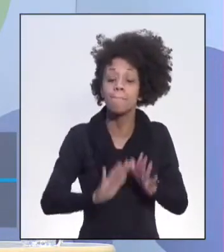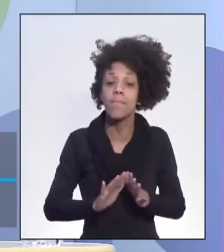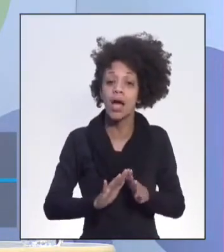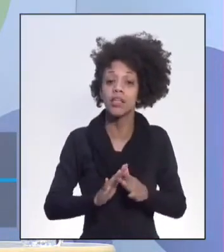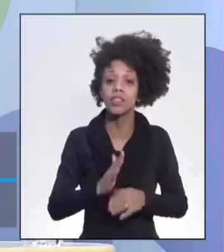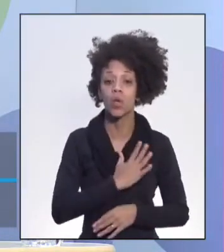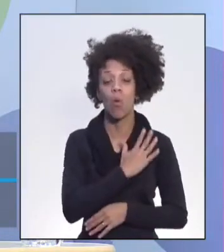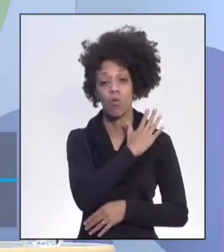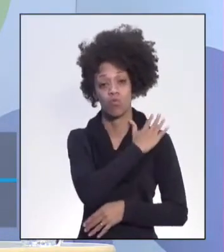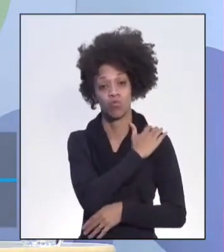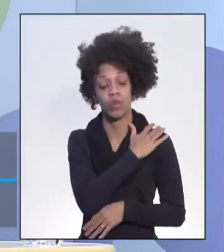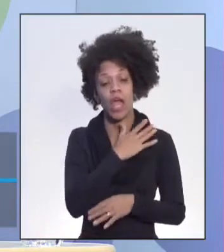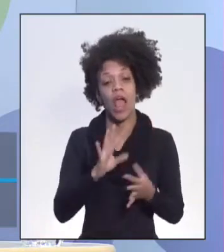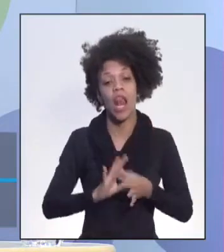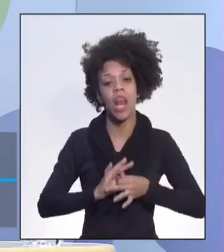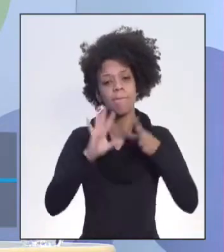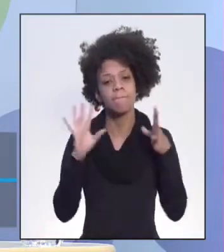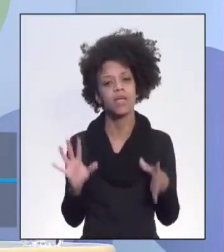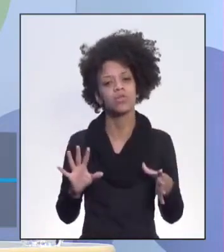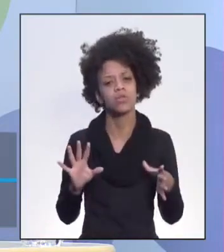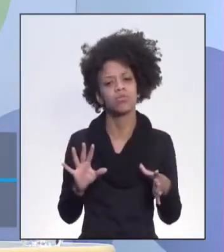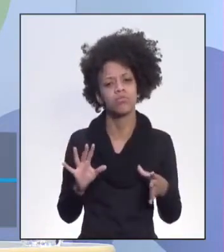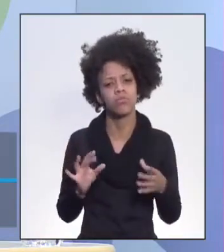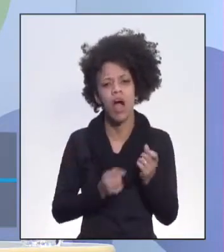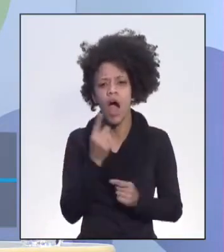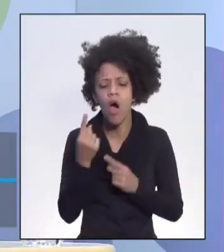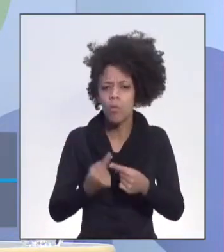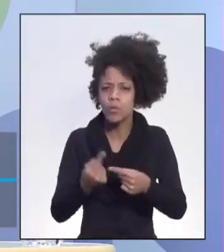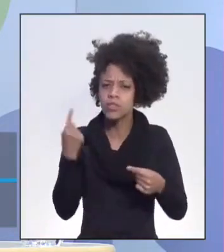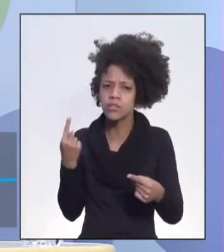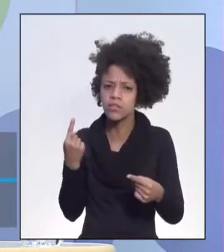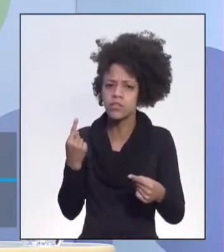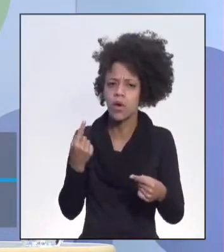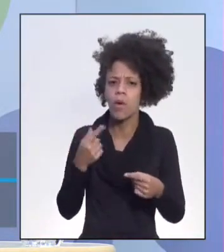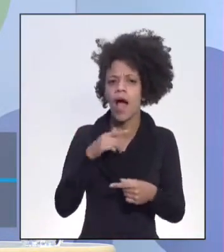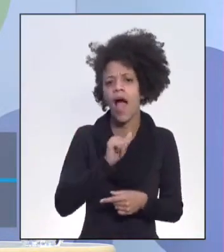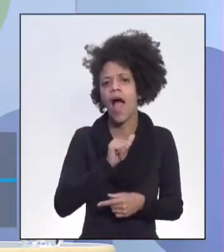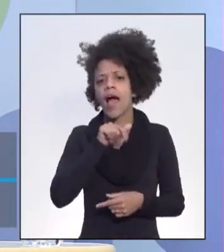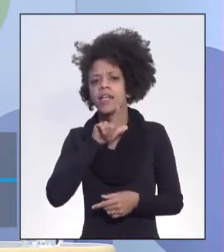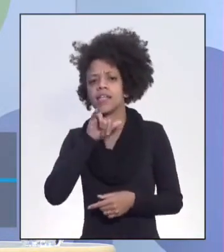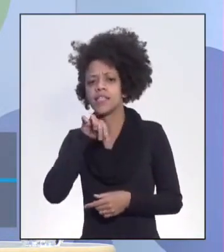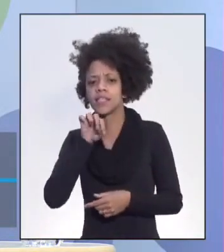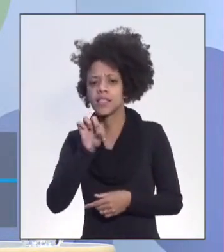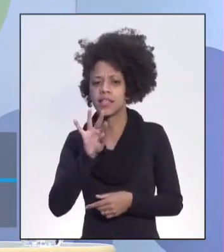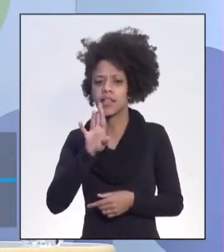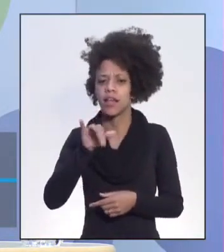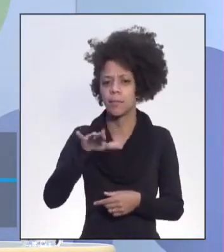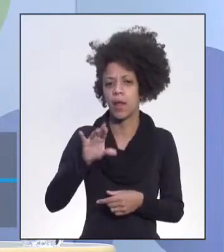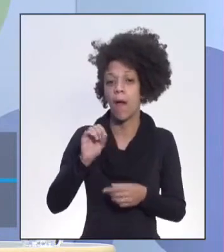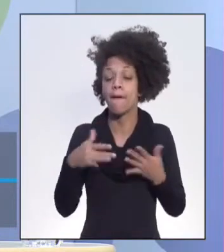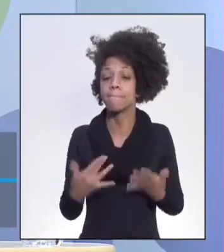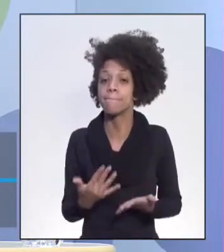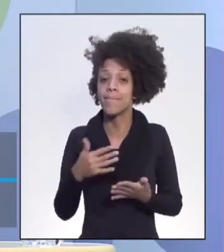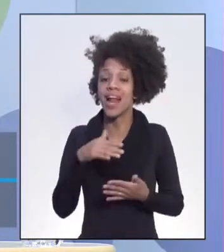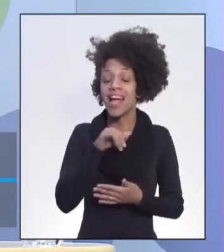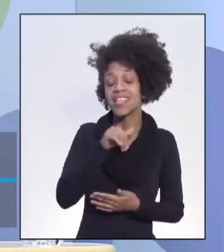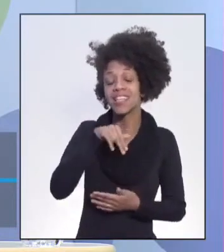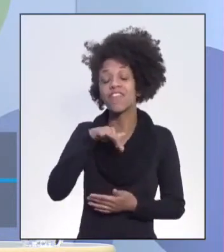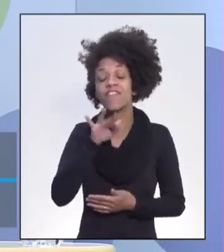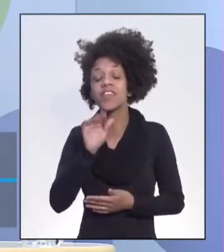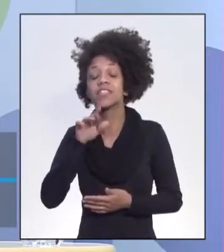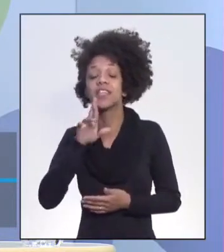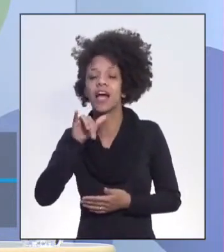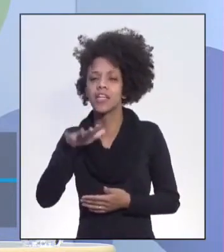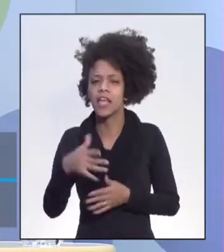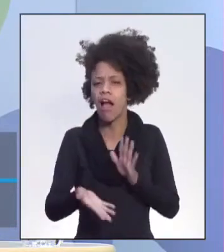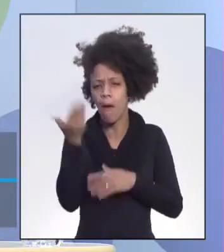Exército liberou algumas semanas atrás, o alistamento de mulheres para a infantaria. O que acontece? Antigamente, as